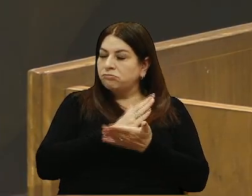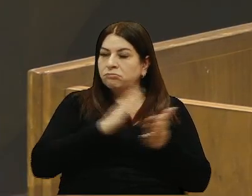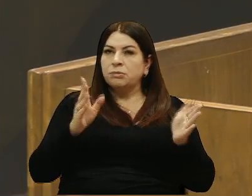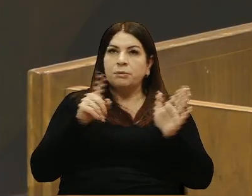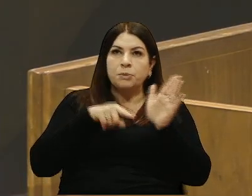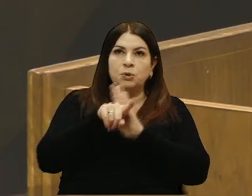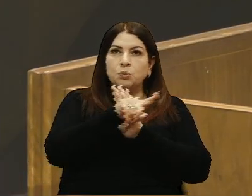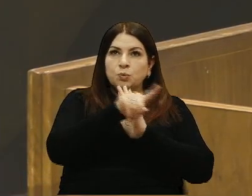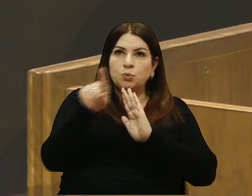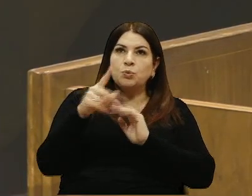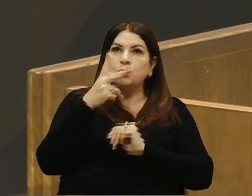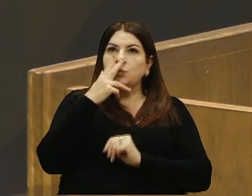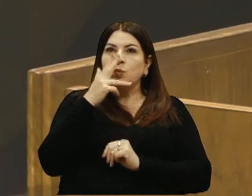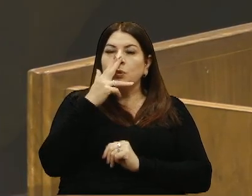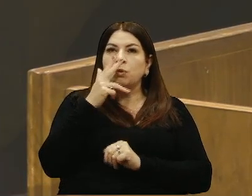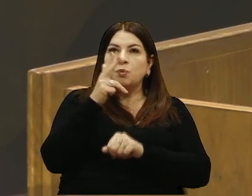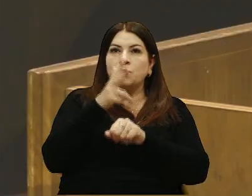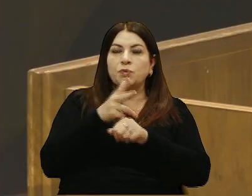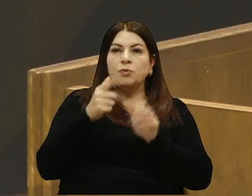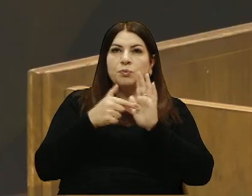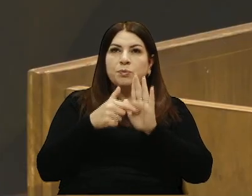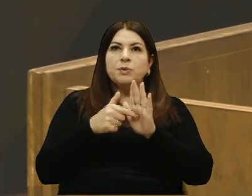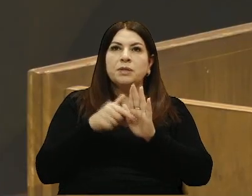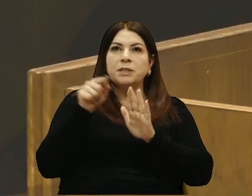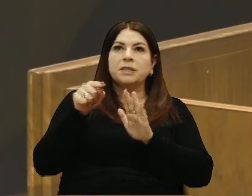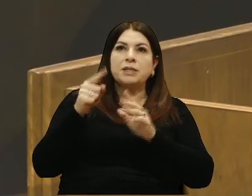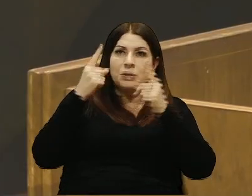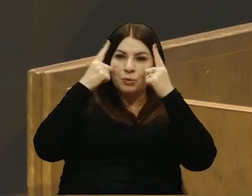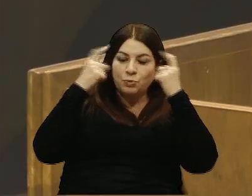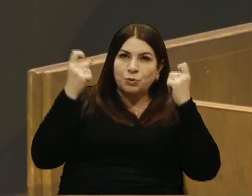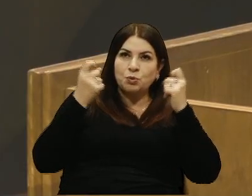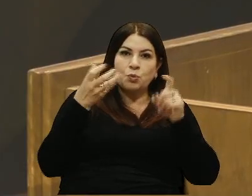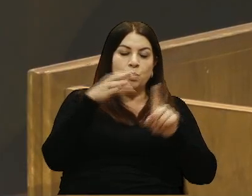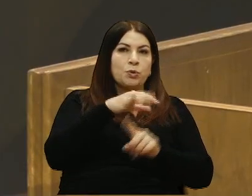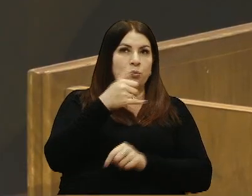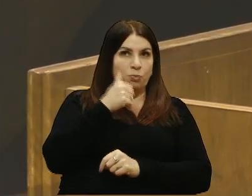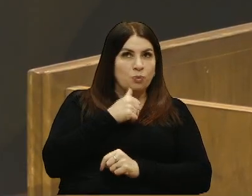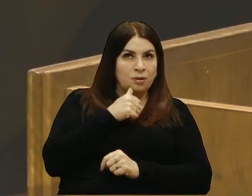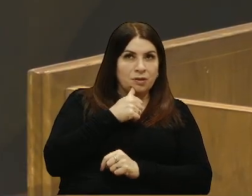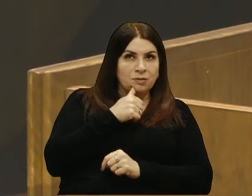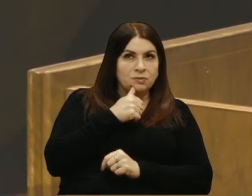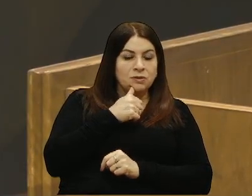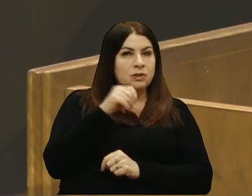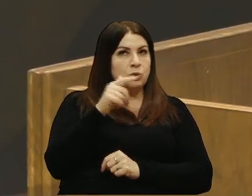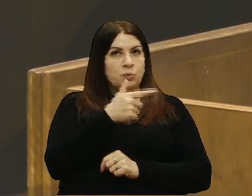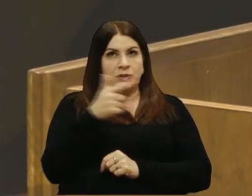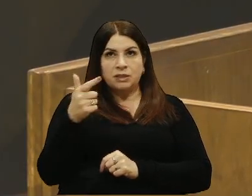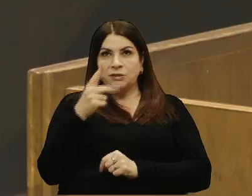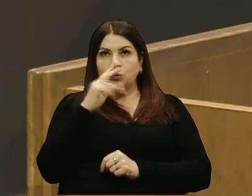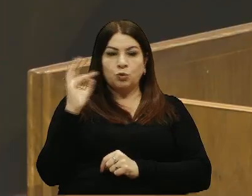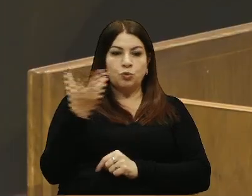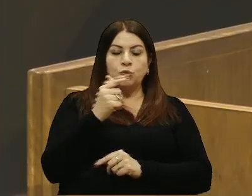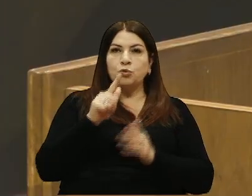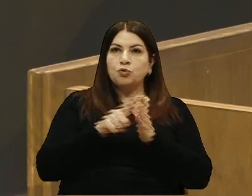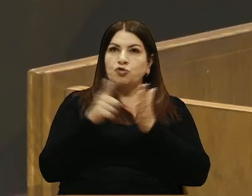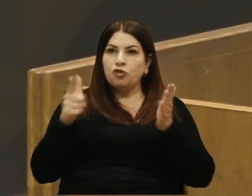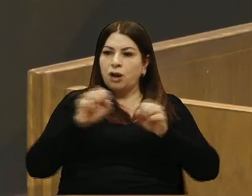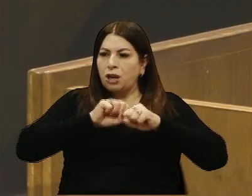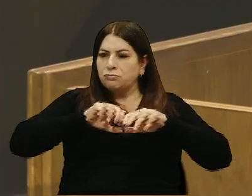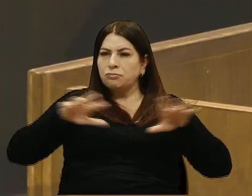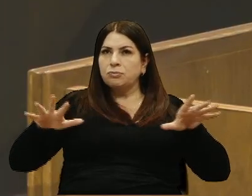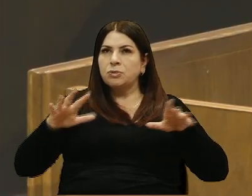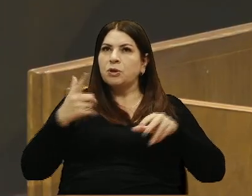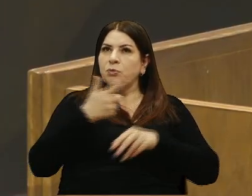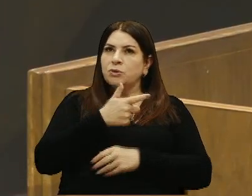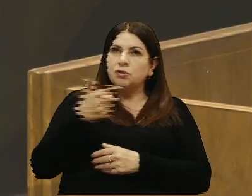que ecoa é a mesma que o vídeo levanta. Se essa barbárie fosse contra uma mulher, já não estaria em todos os jornais? Já